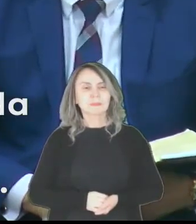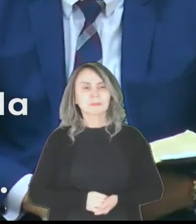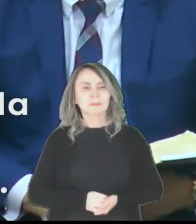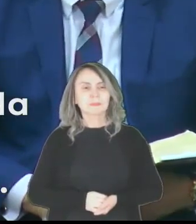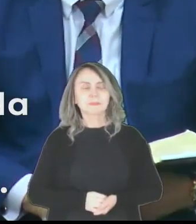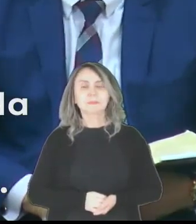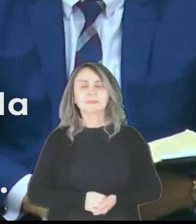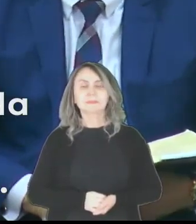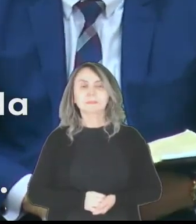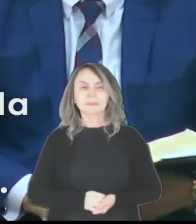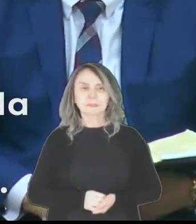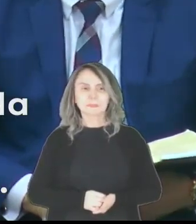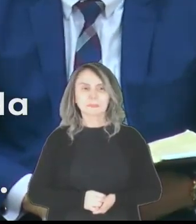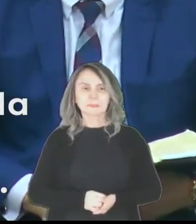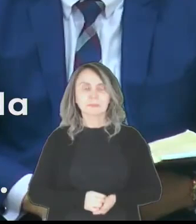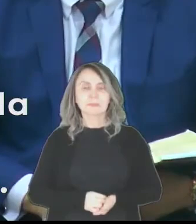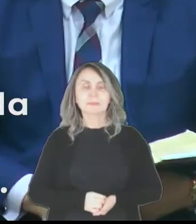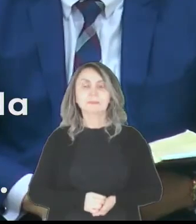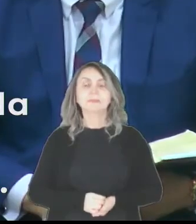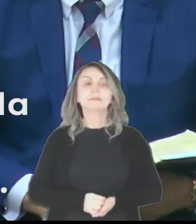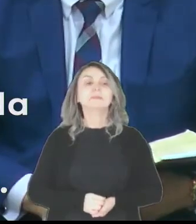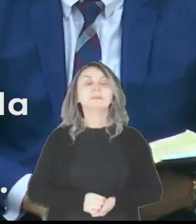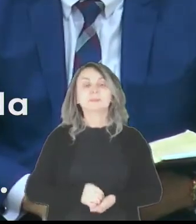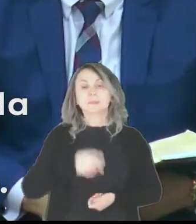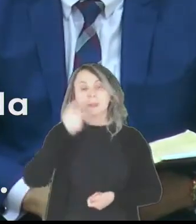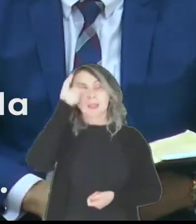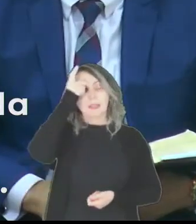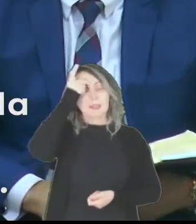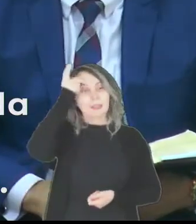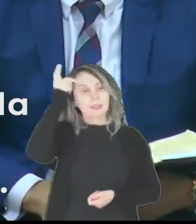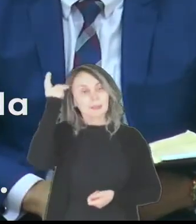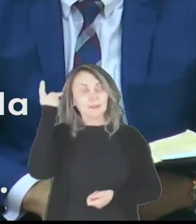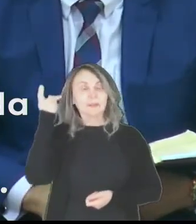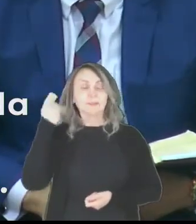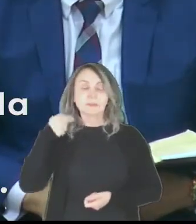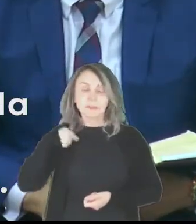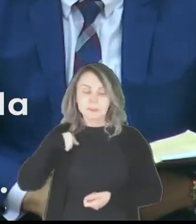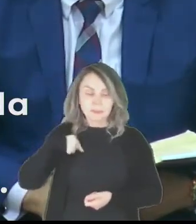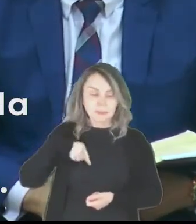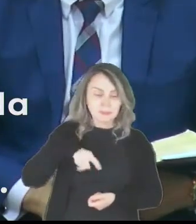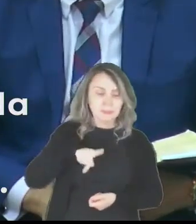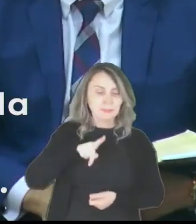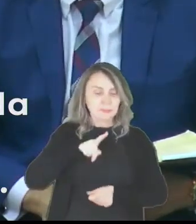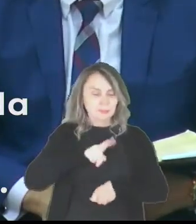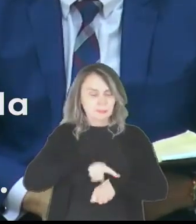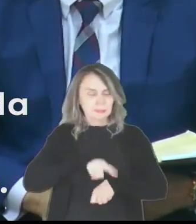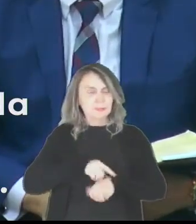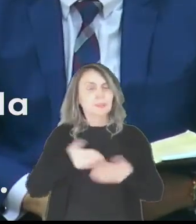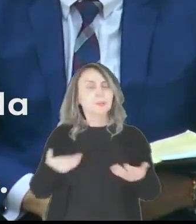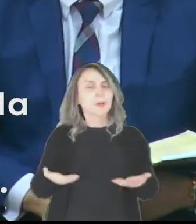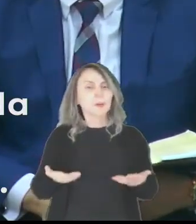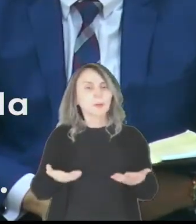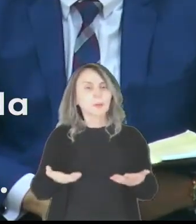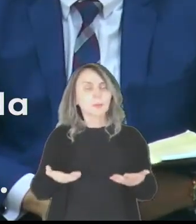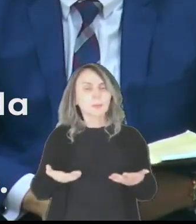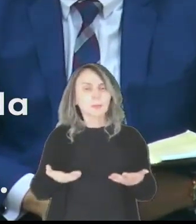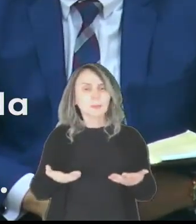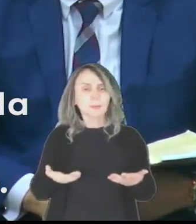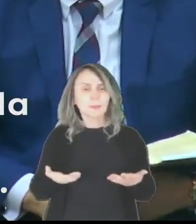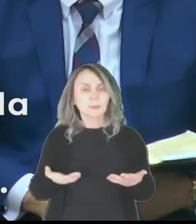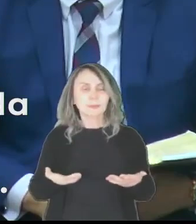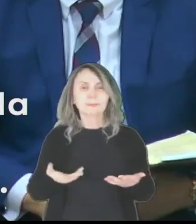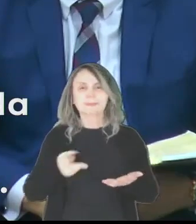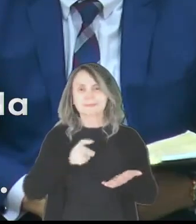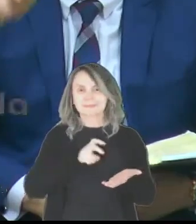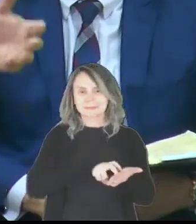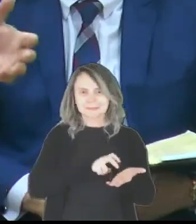Ah, irmão, eles escolhiam que hora? Me ajude, que hora eles escolhiam, irmãos? De manhã. Porque se